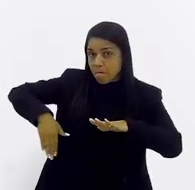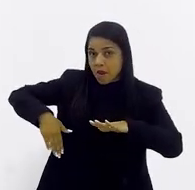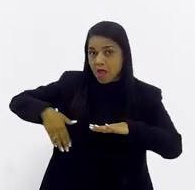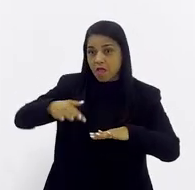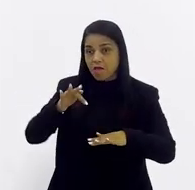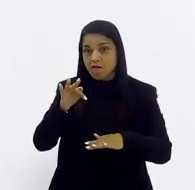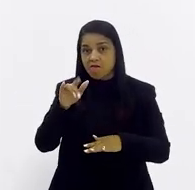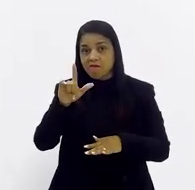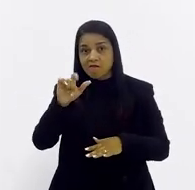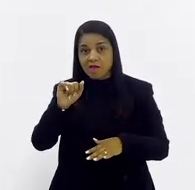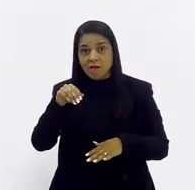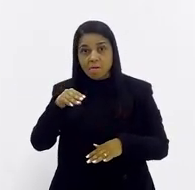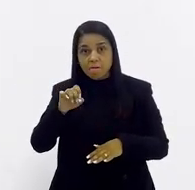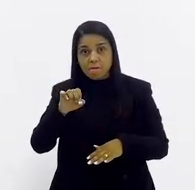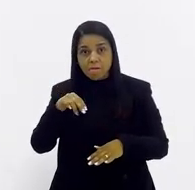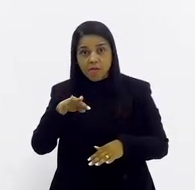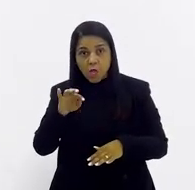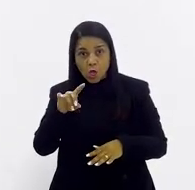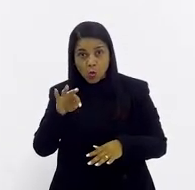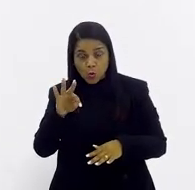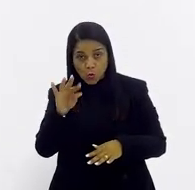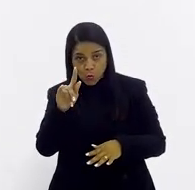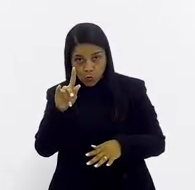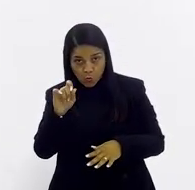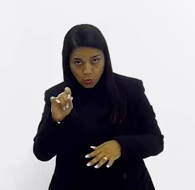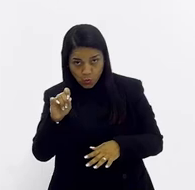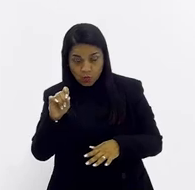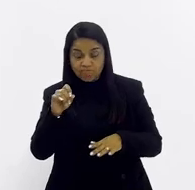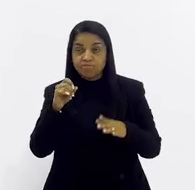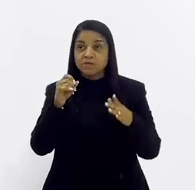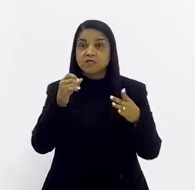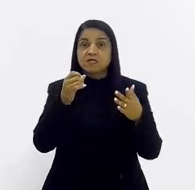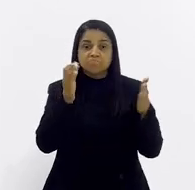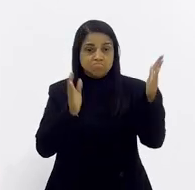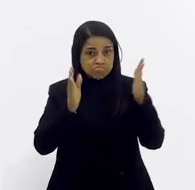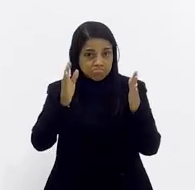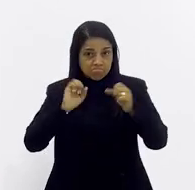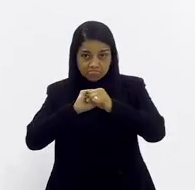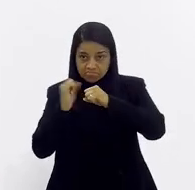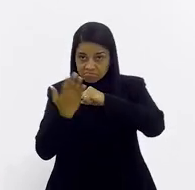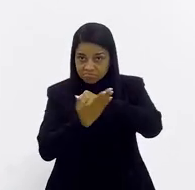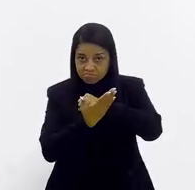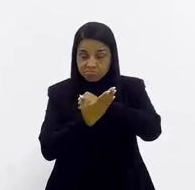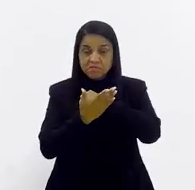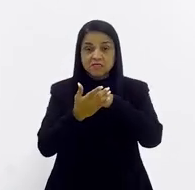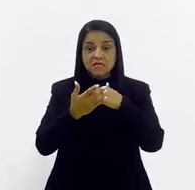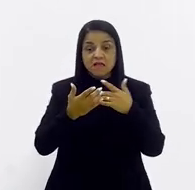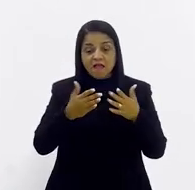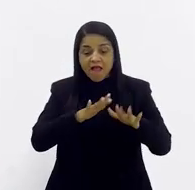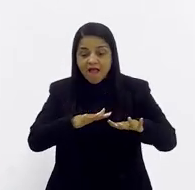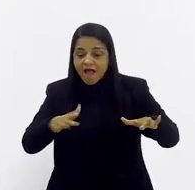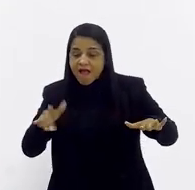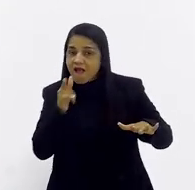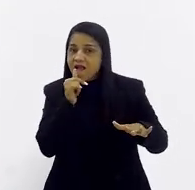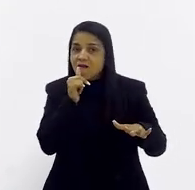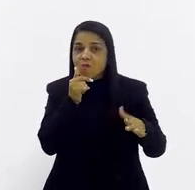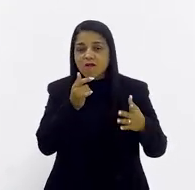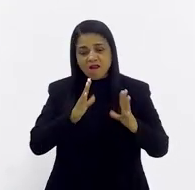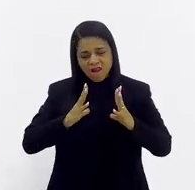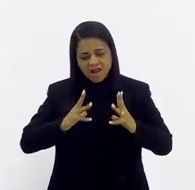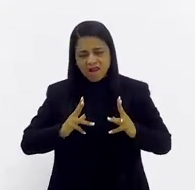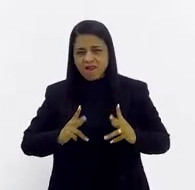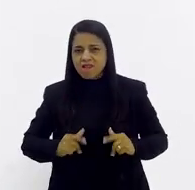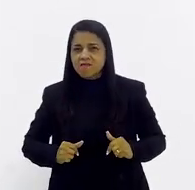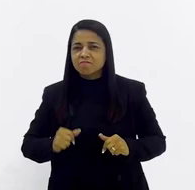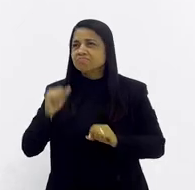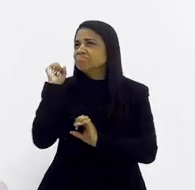ficou com água cristalina os animais vieram para os parques para as ruas os parques